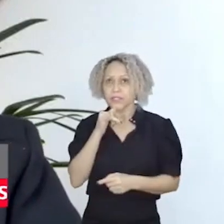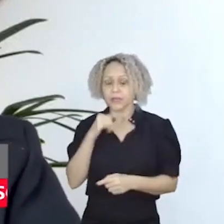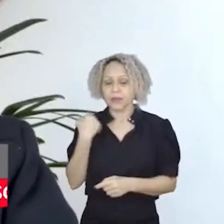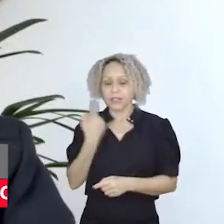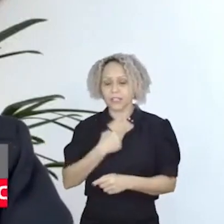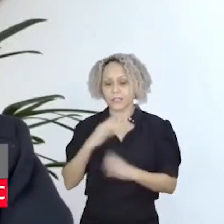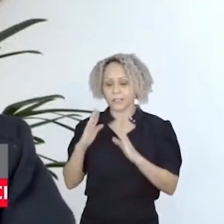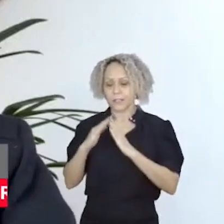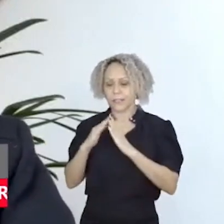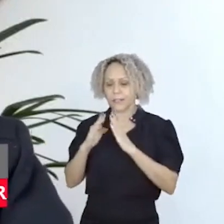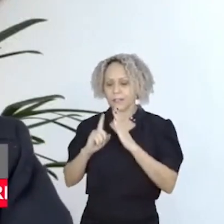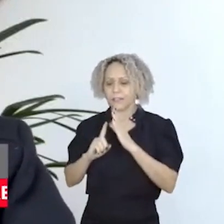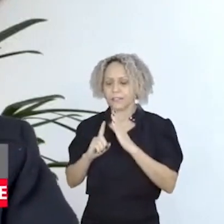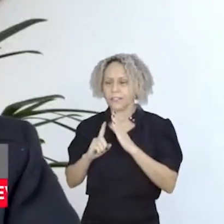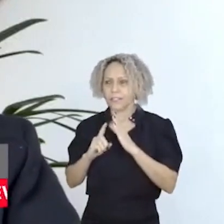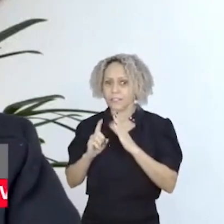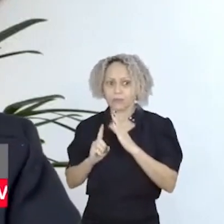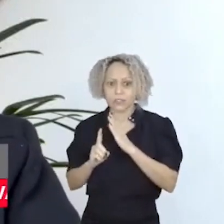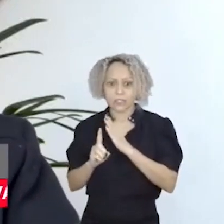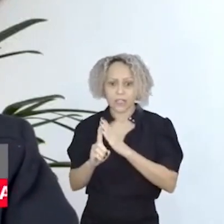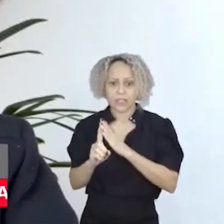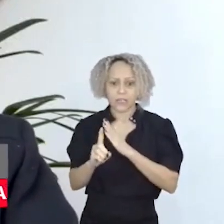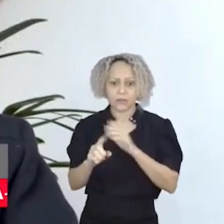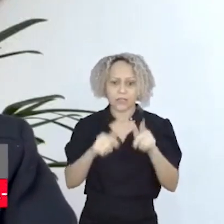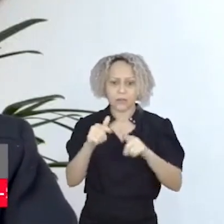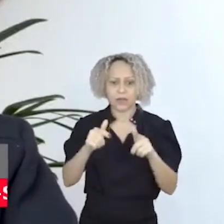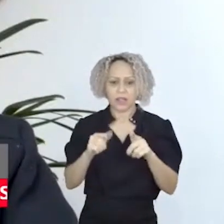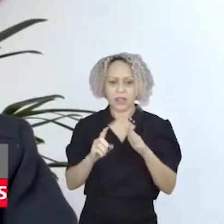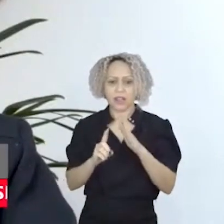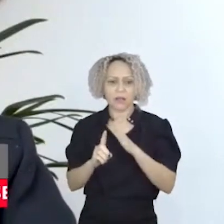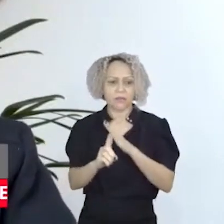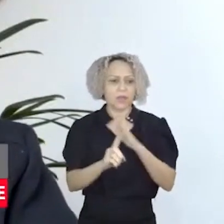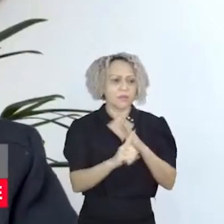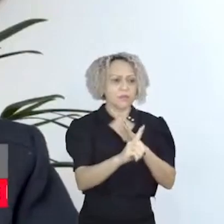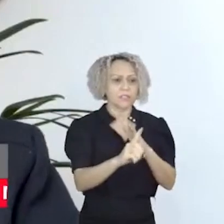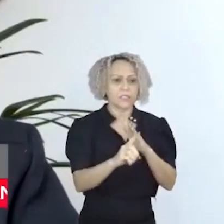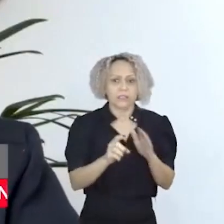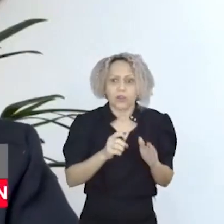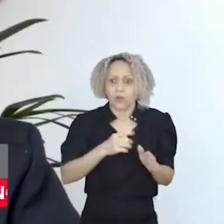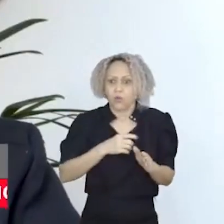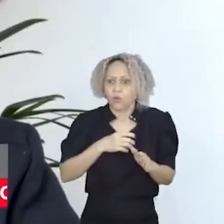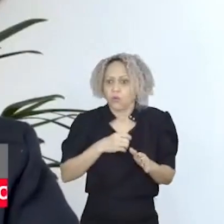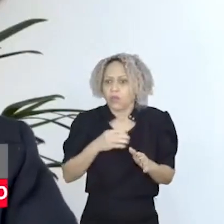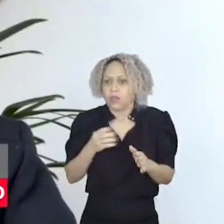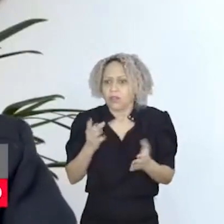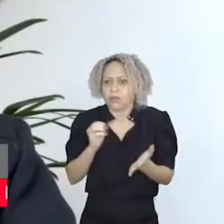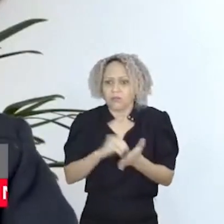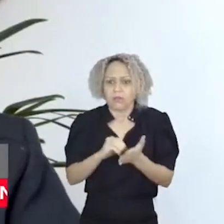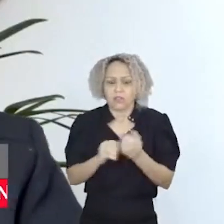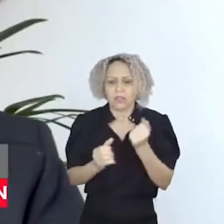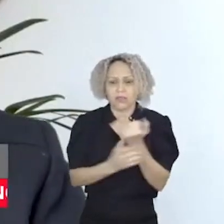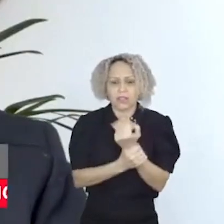poder trabalhar em paz, em segurança. Tudo que a gente faz é com receio.